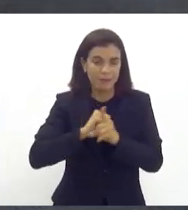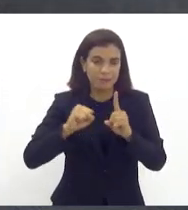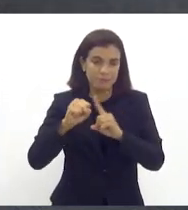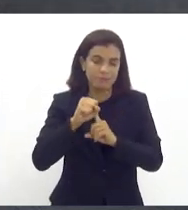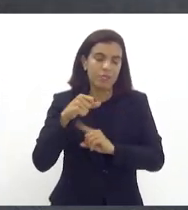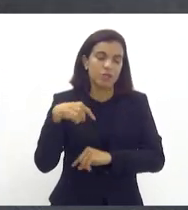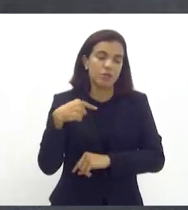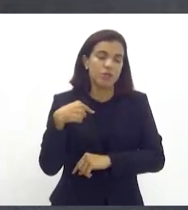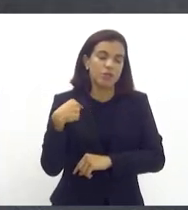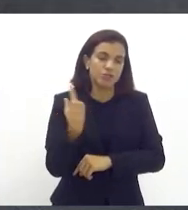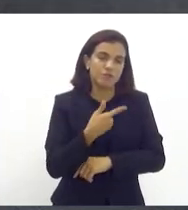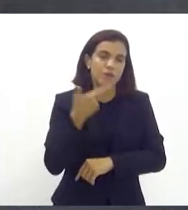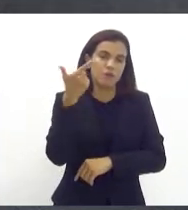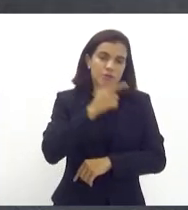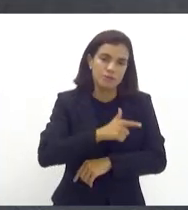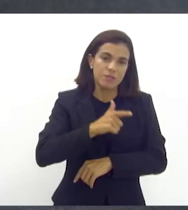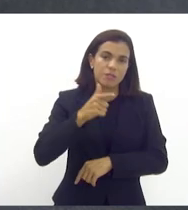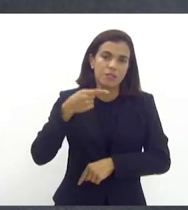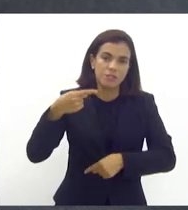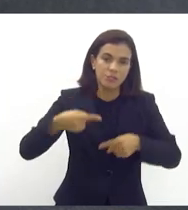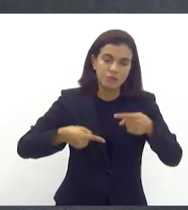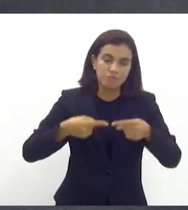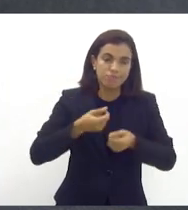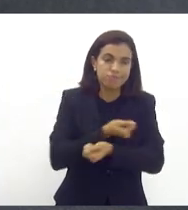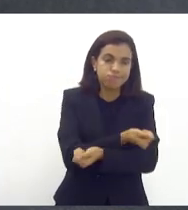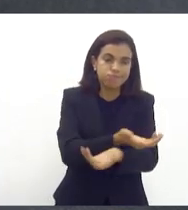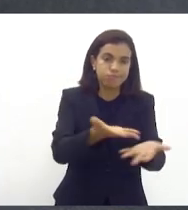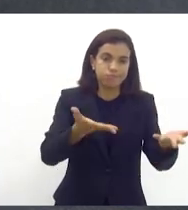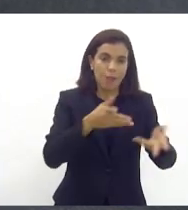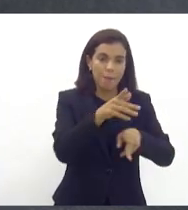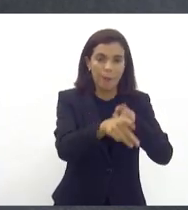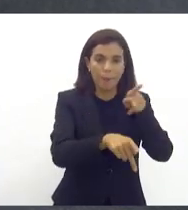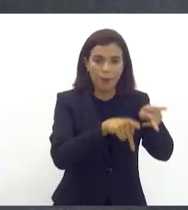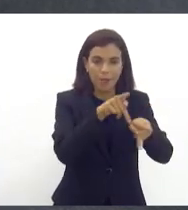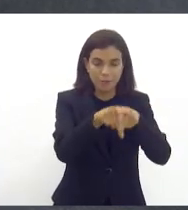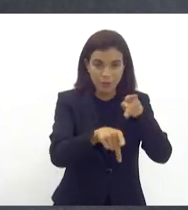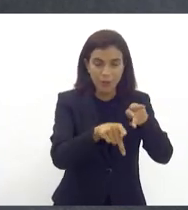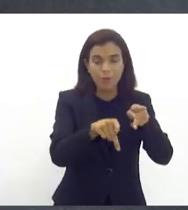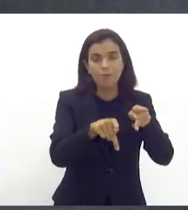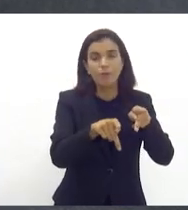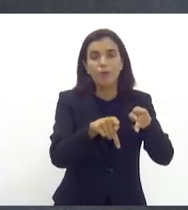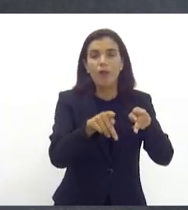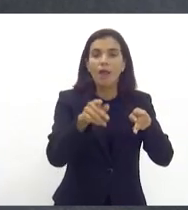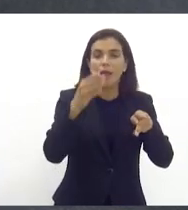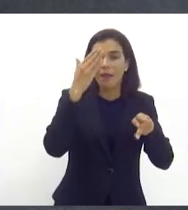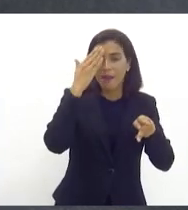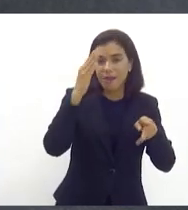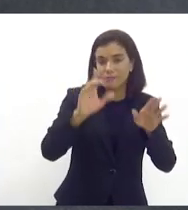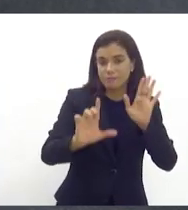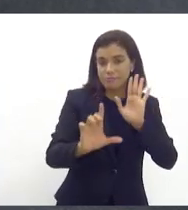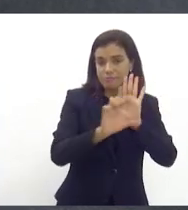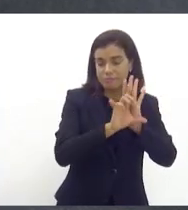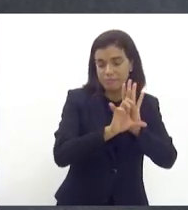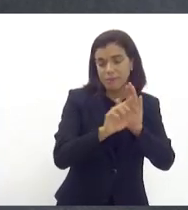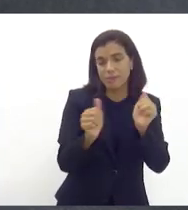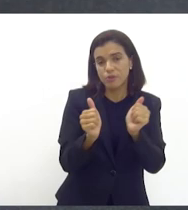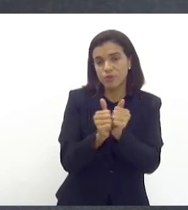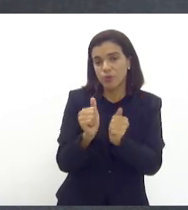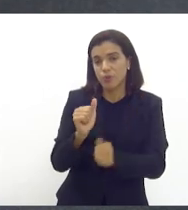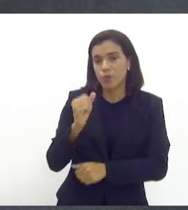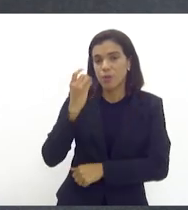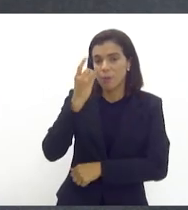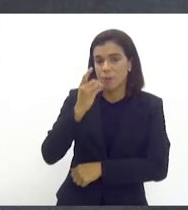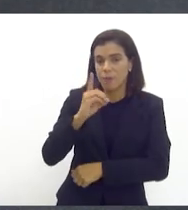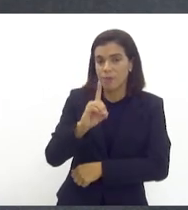vai conseguir levar aqueles que precisam, através da lei do senhor e do doutor Deodato,